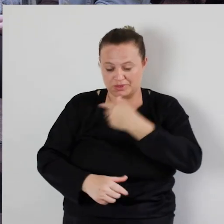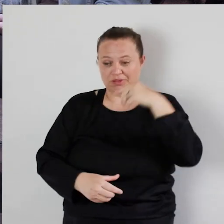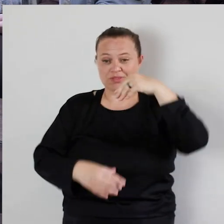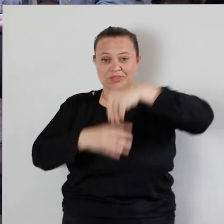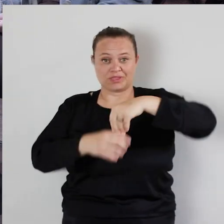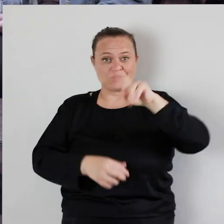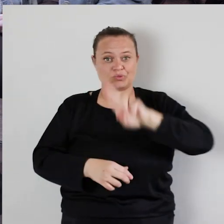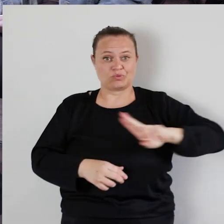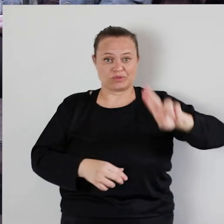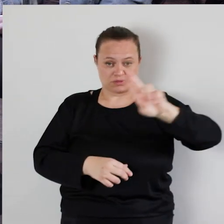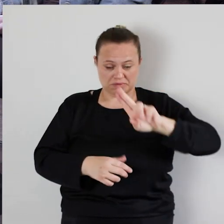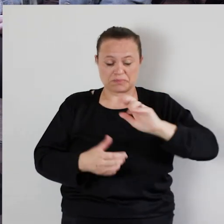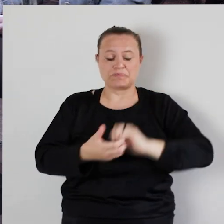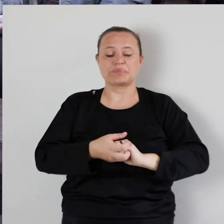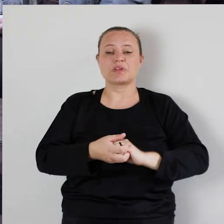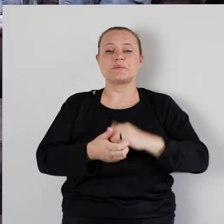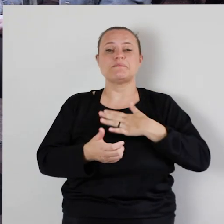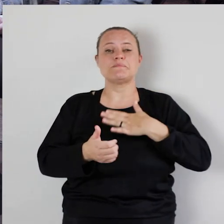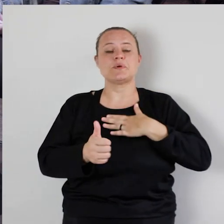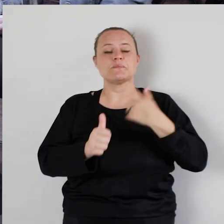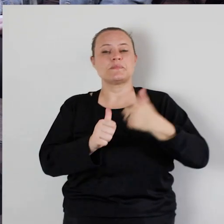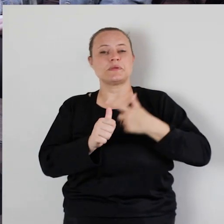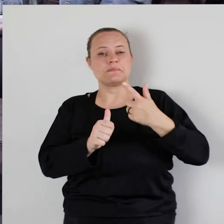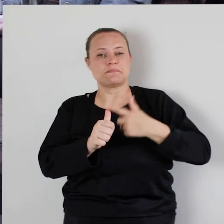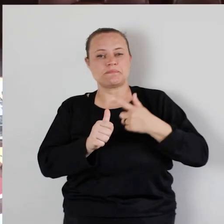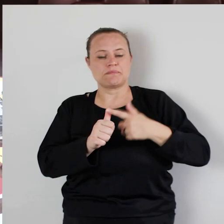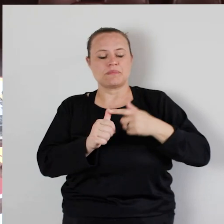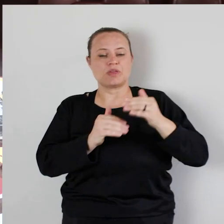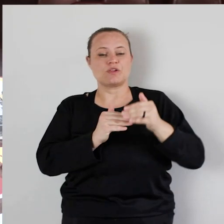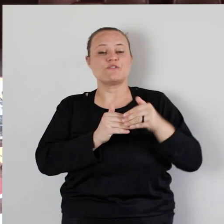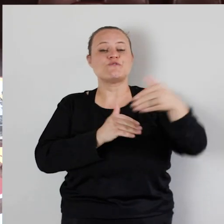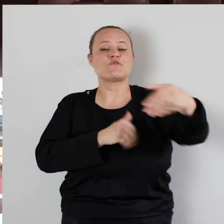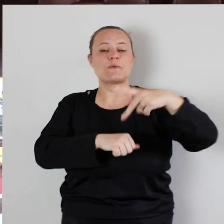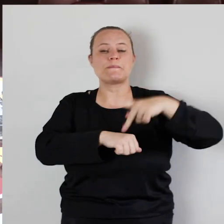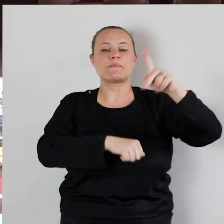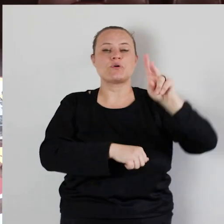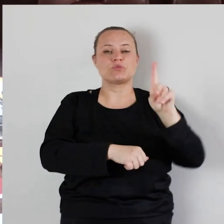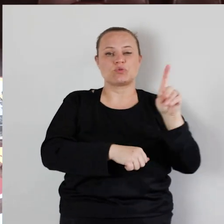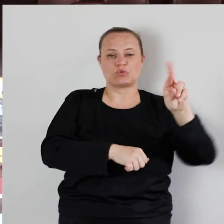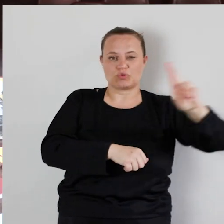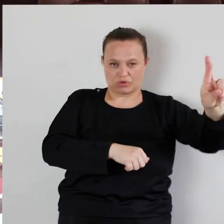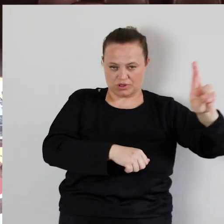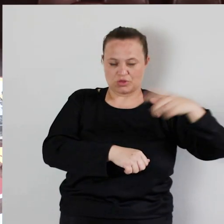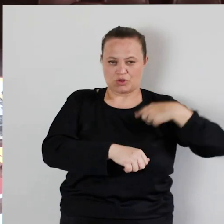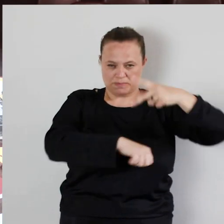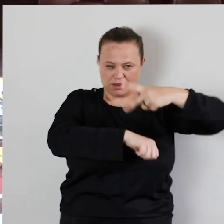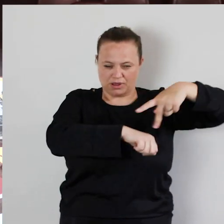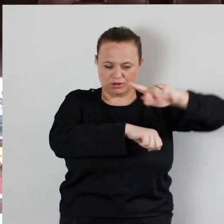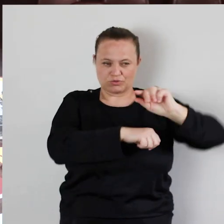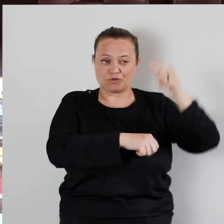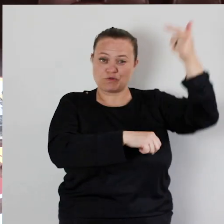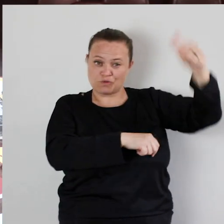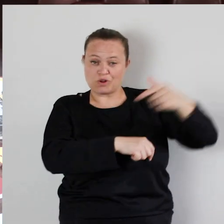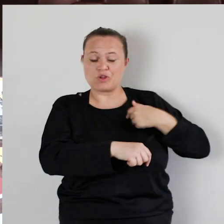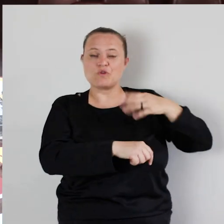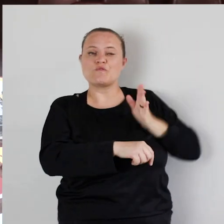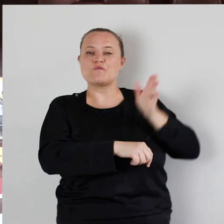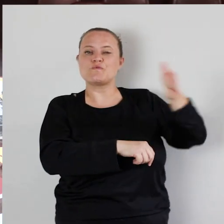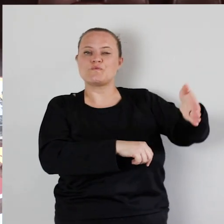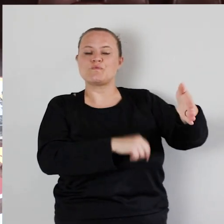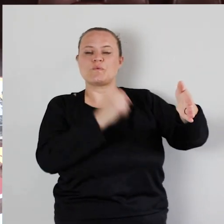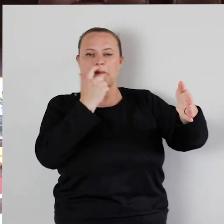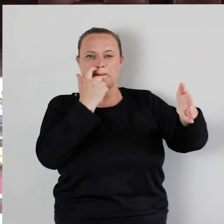relacionado aos colegas nas outras universidades. E aí a minha primeira saída para pós-doutorado, que é na Inglaterra,